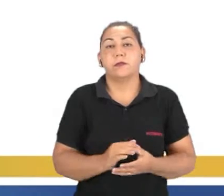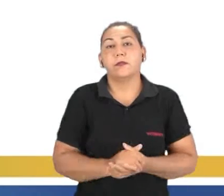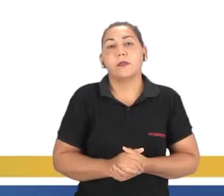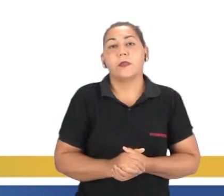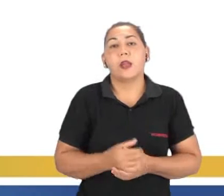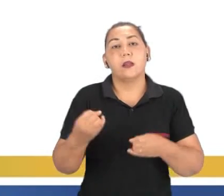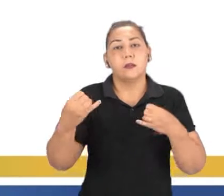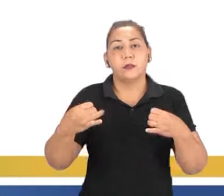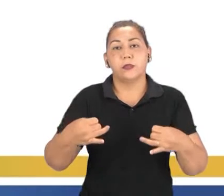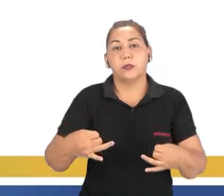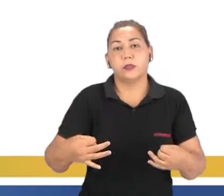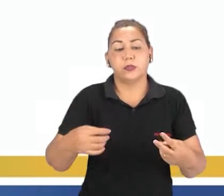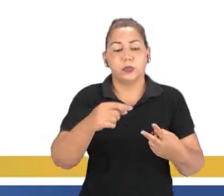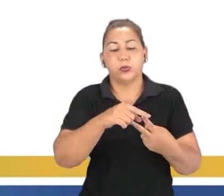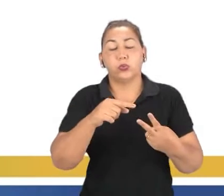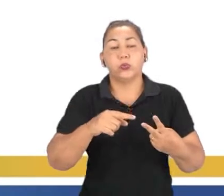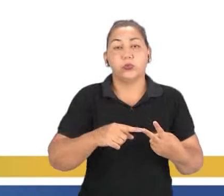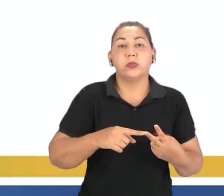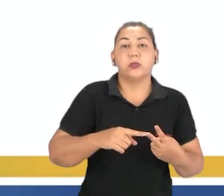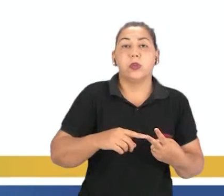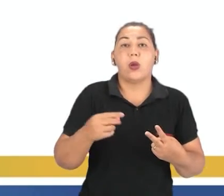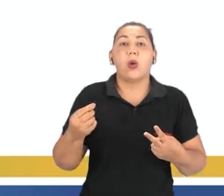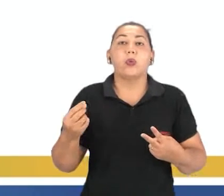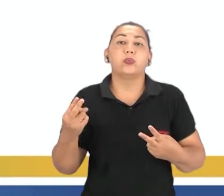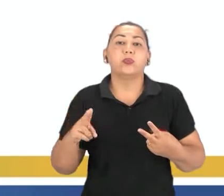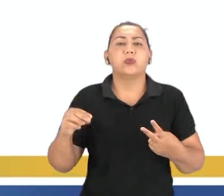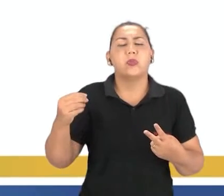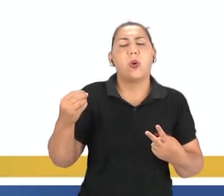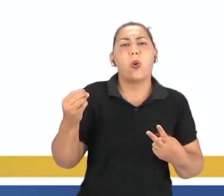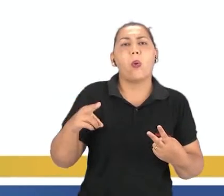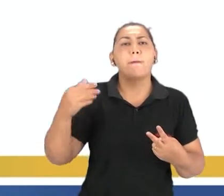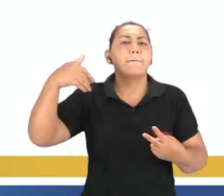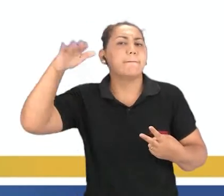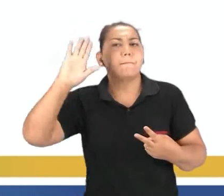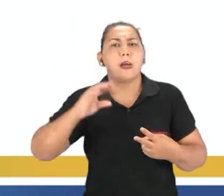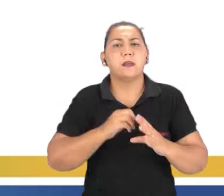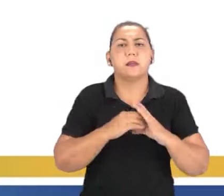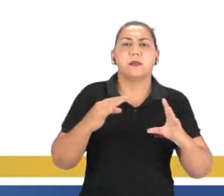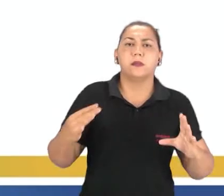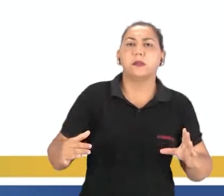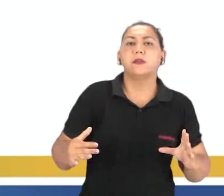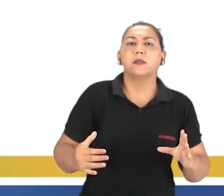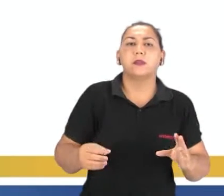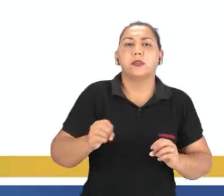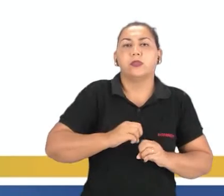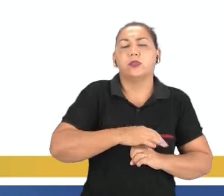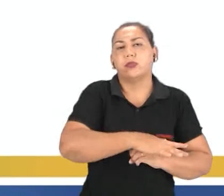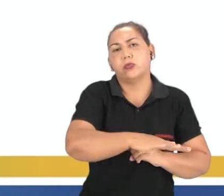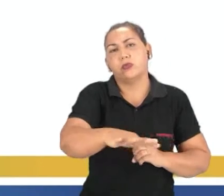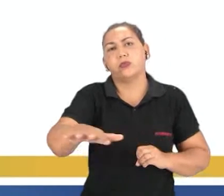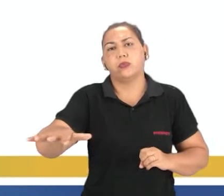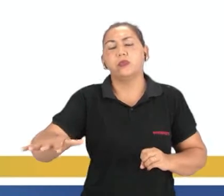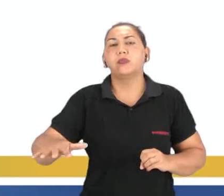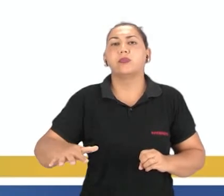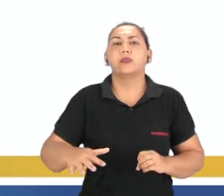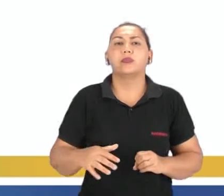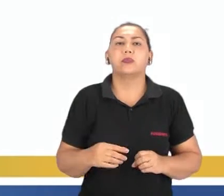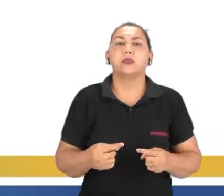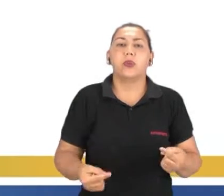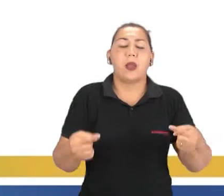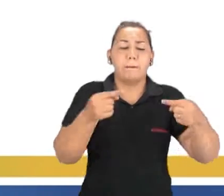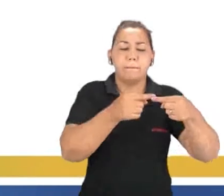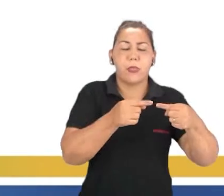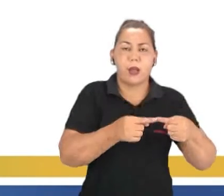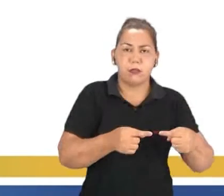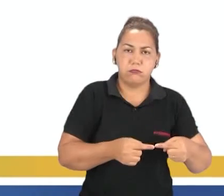que os fatores para duas ou mais características segregam-se de maneira independente, distribuindo-se para os gametas e recombinando-se